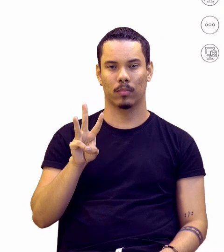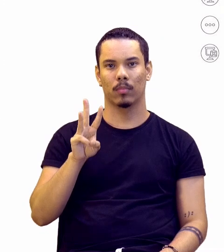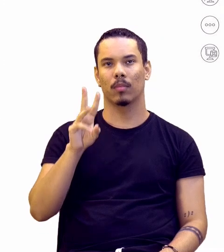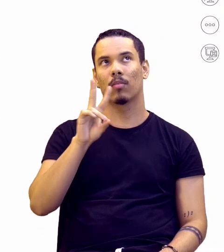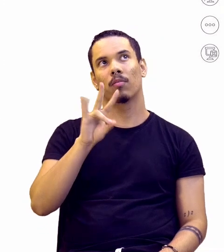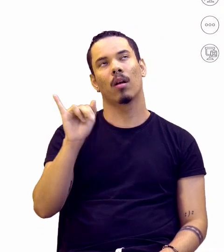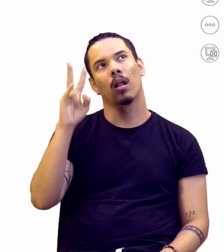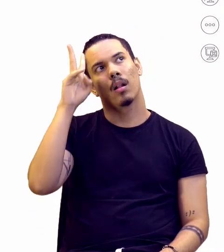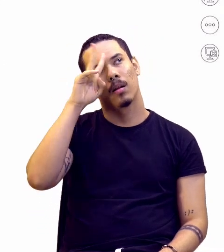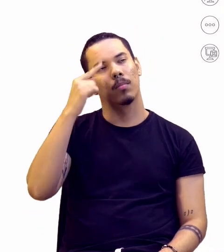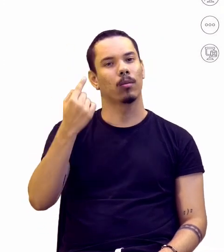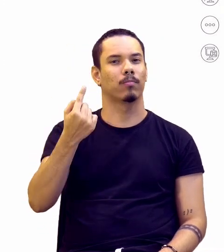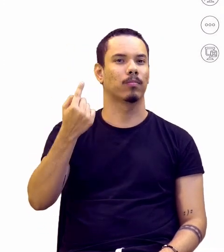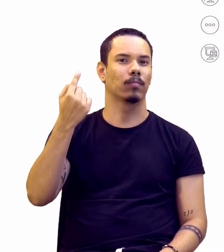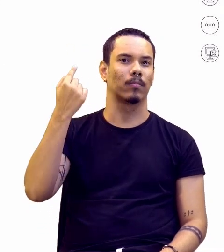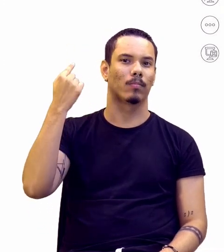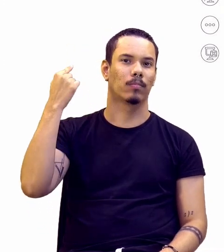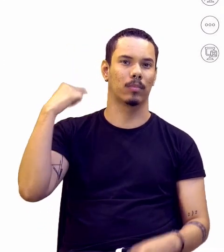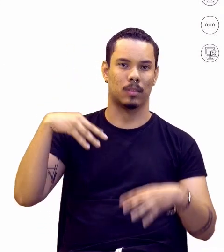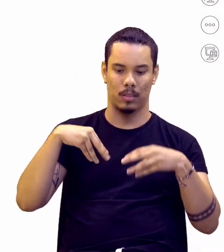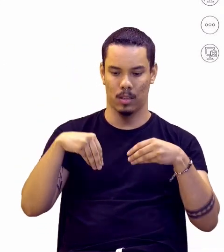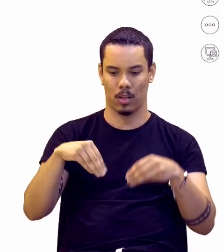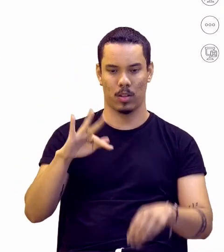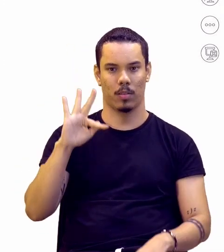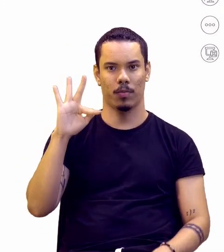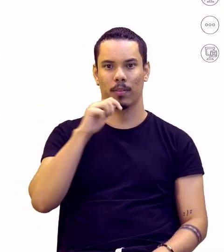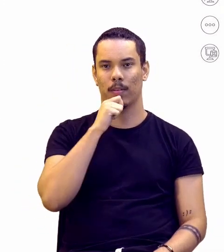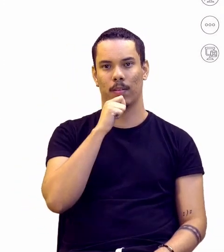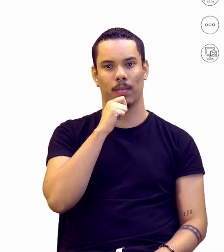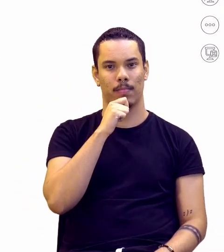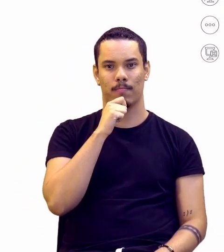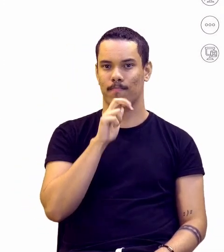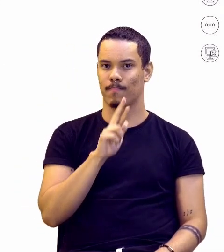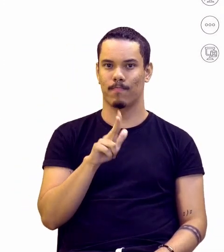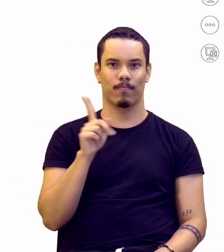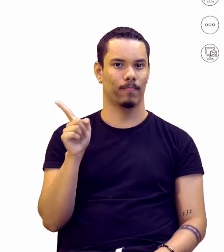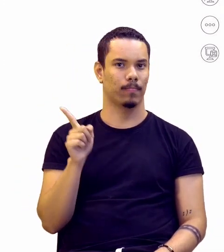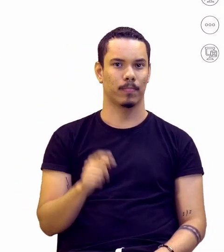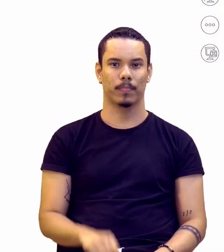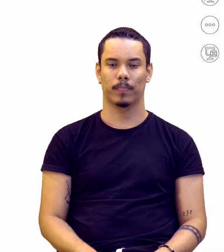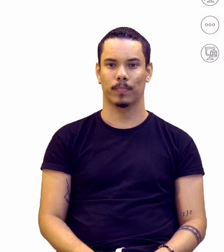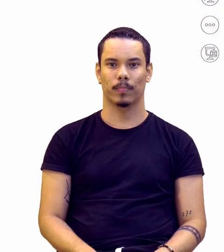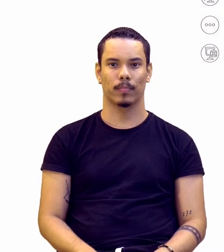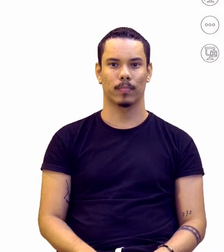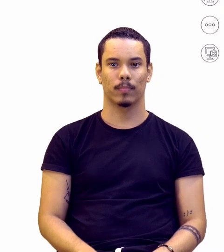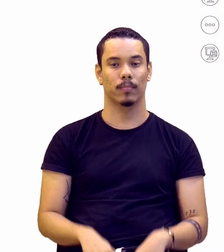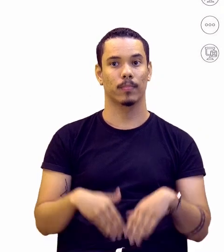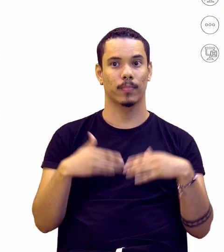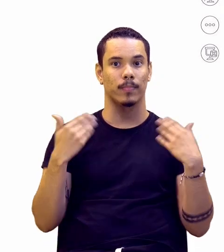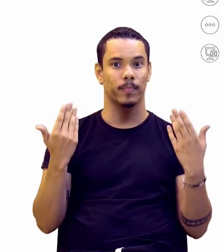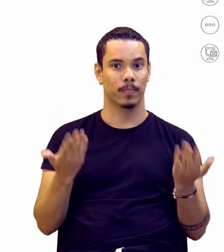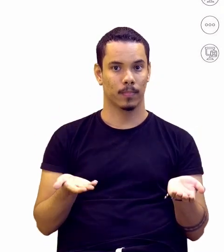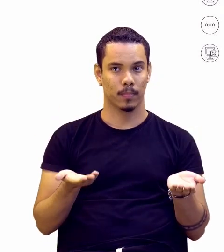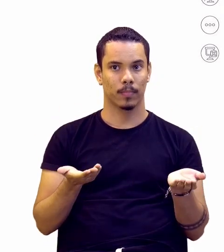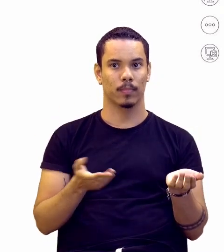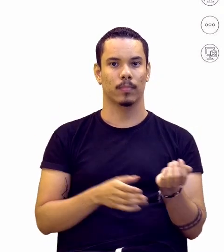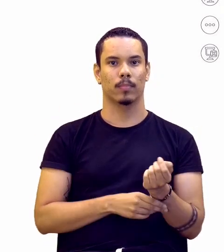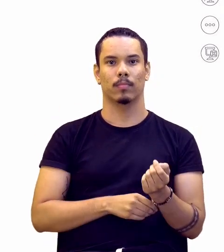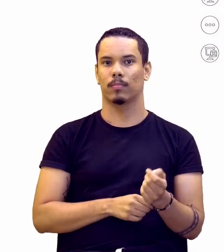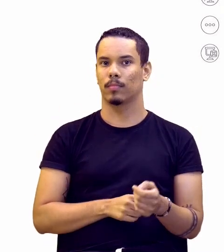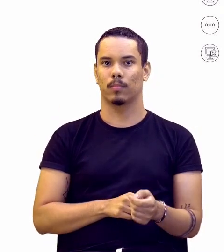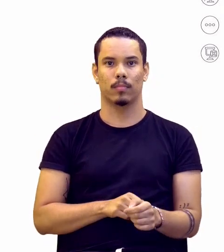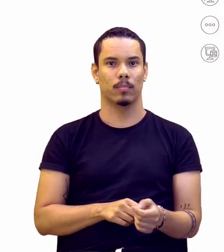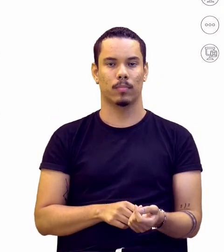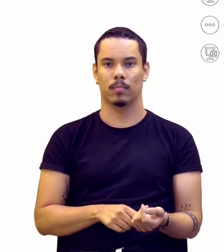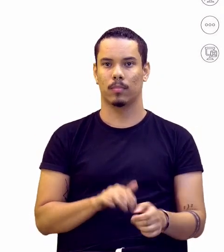Lembra? É lá no território federal do Guaporé. É isso aí, professor. Então, ele já descartou